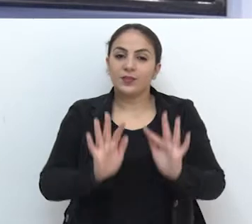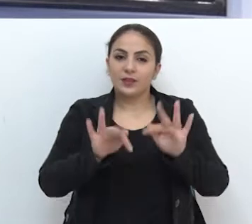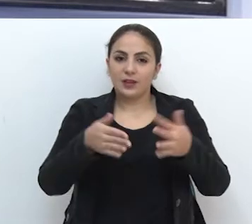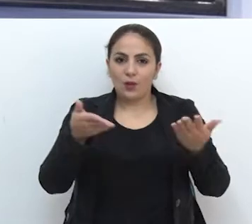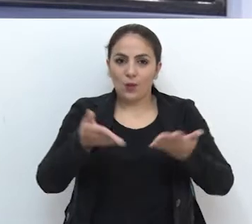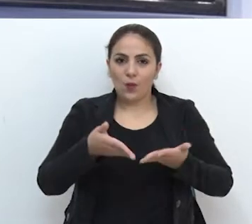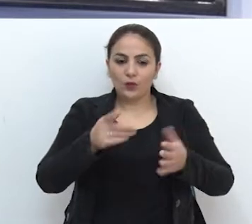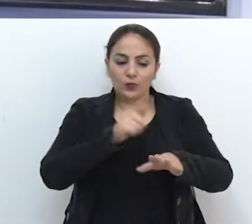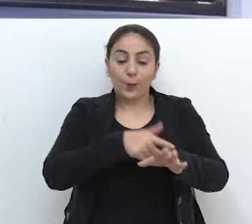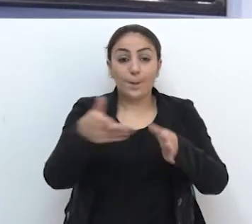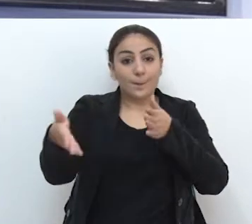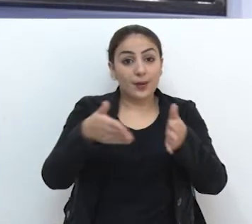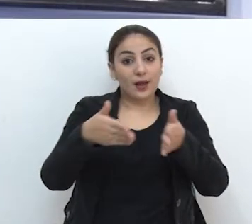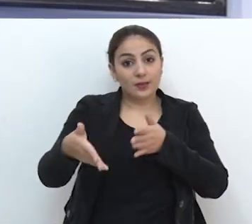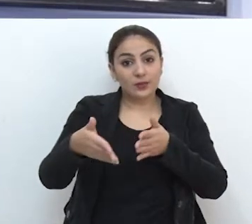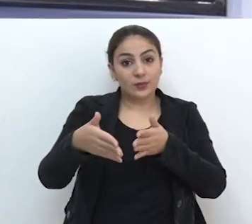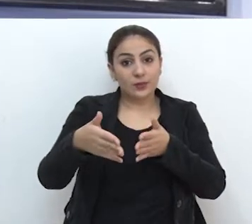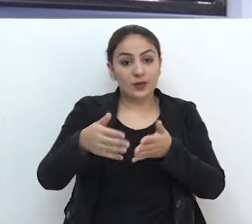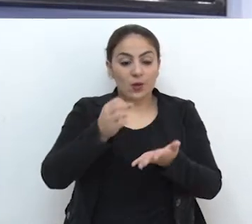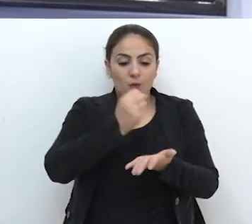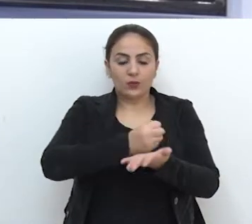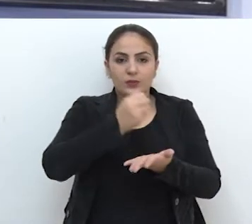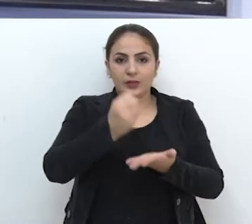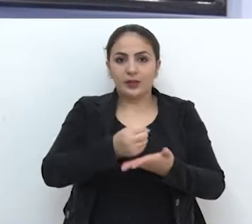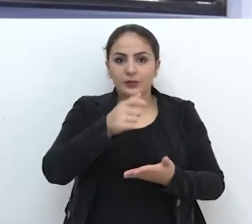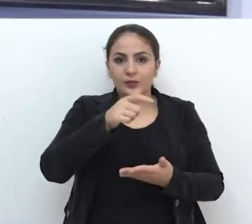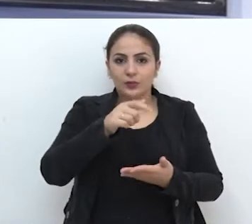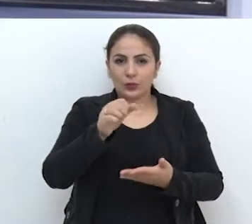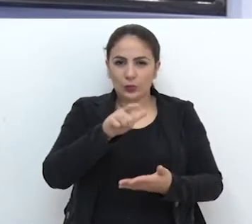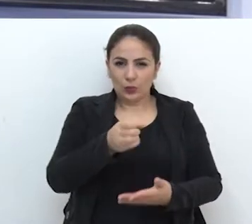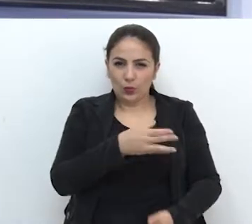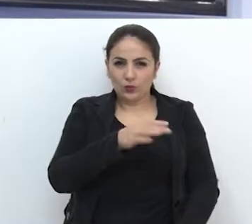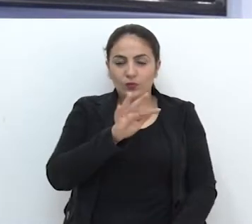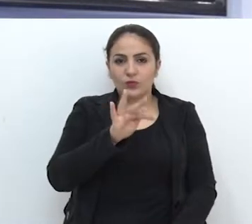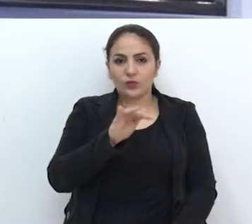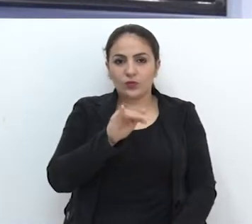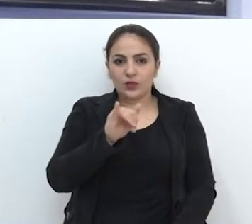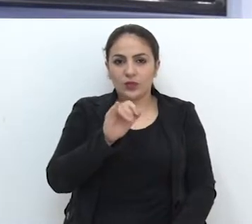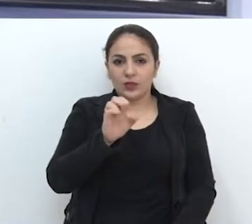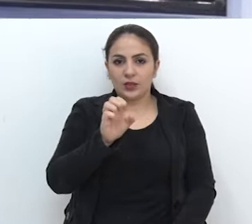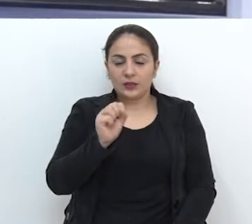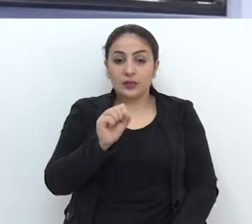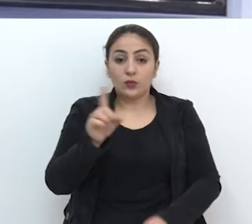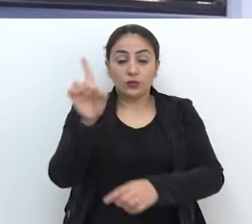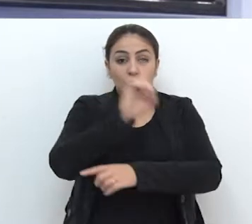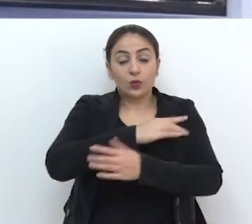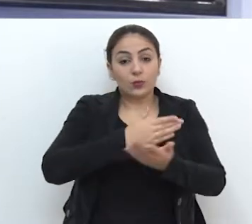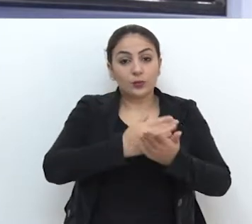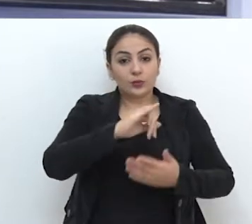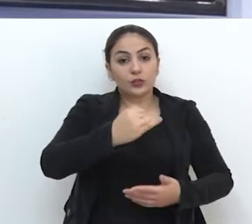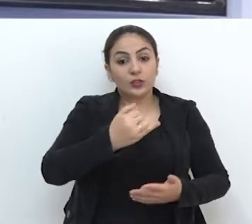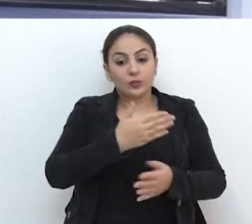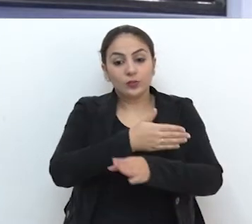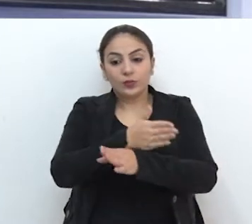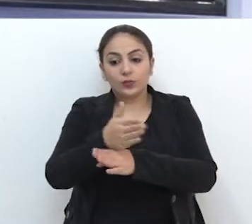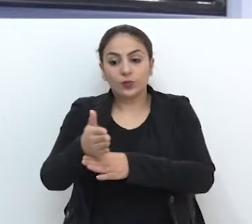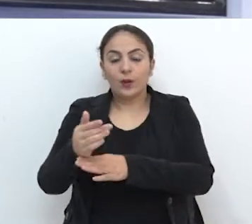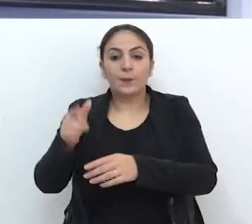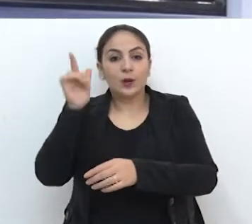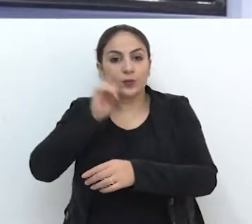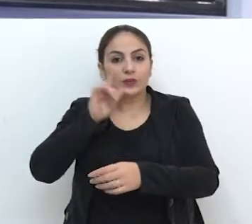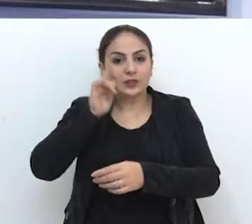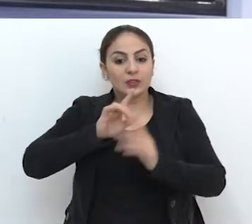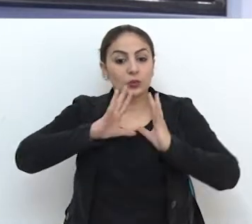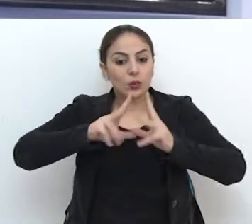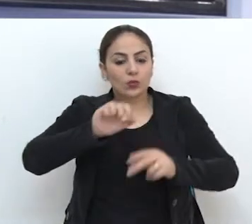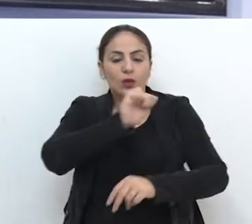Termina hoje o prazo para a renovação de contratos do FIES. A data começou em janeiro e foi prorrogada para